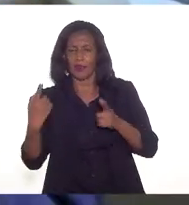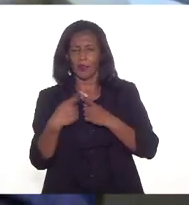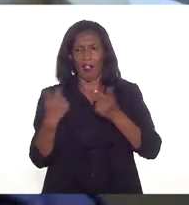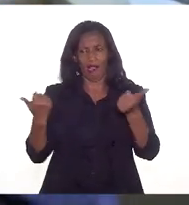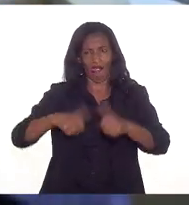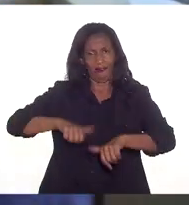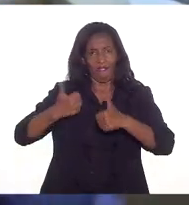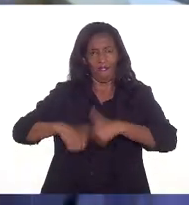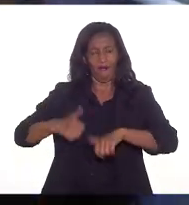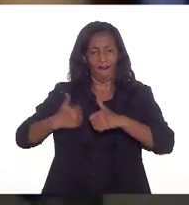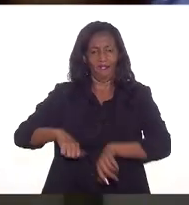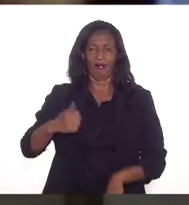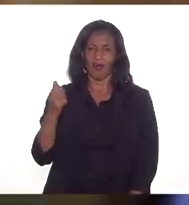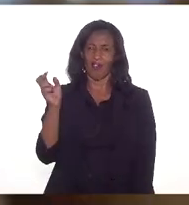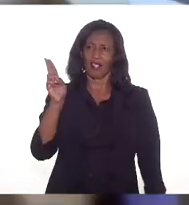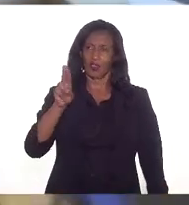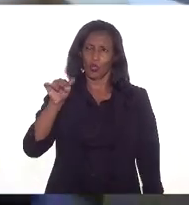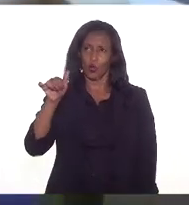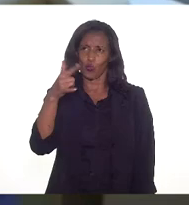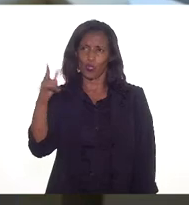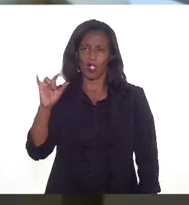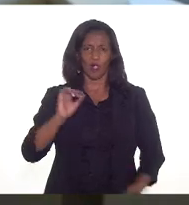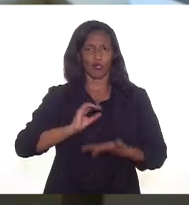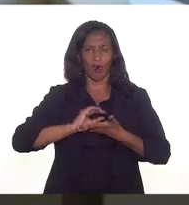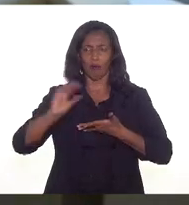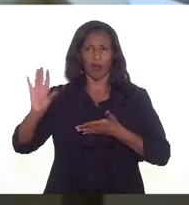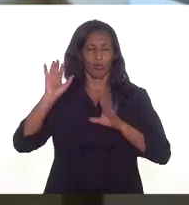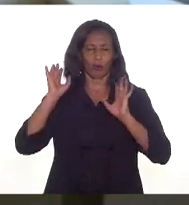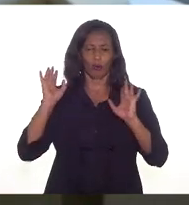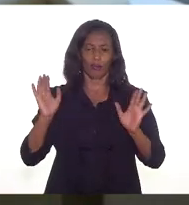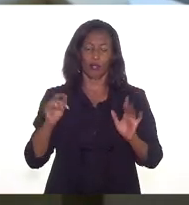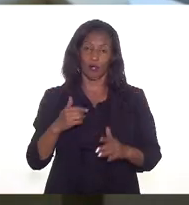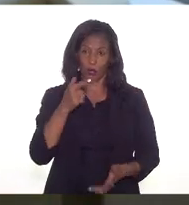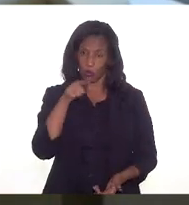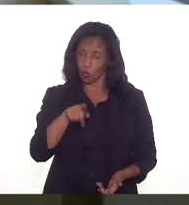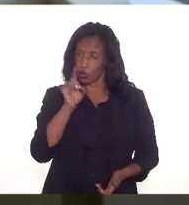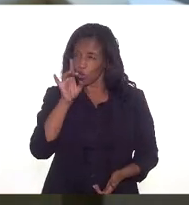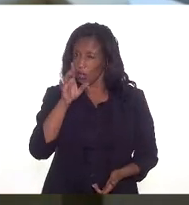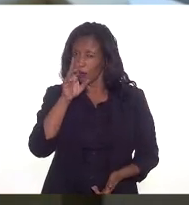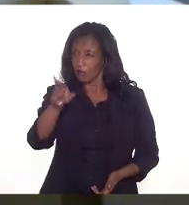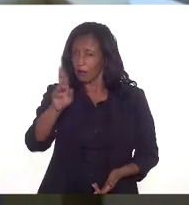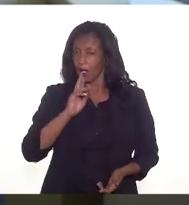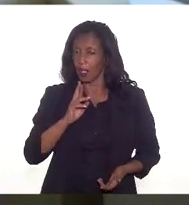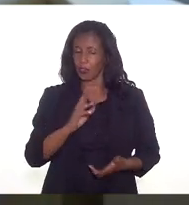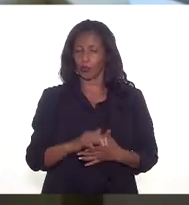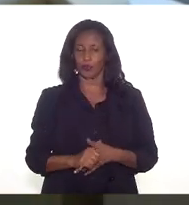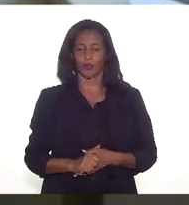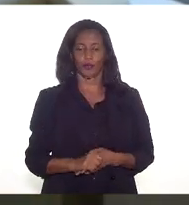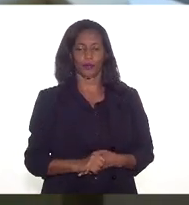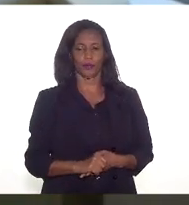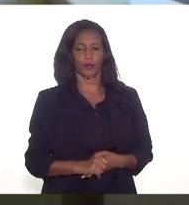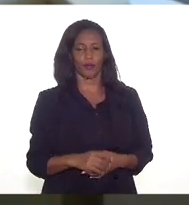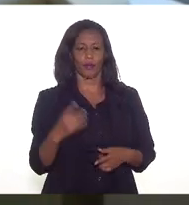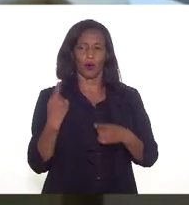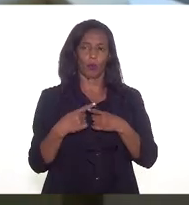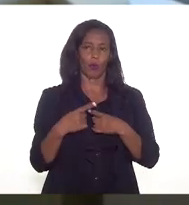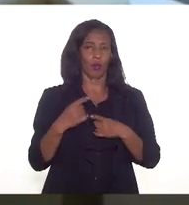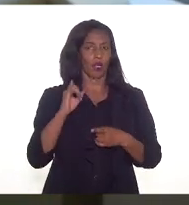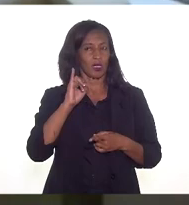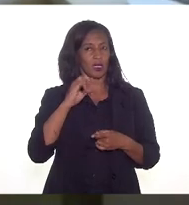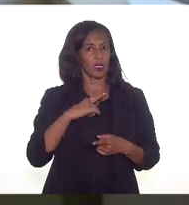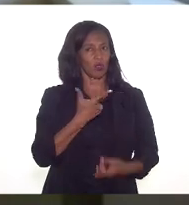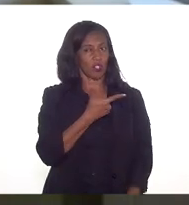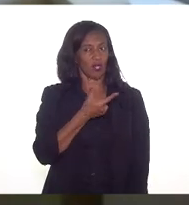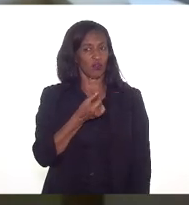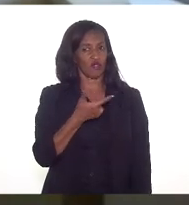era a União e a União já bancou esse pagamento. Então, eu queria a confirmação também dessa questão, porque se não está no 21,